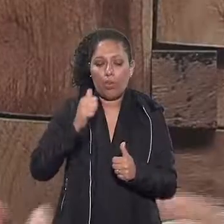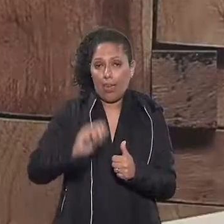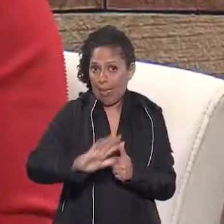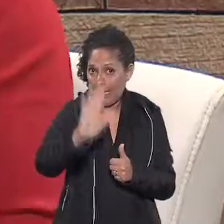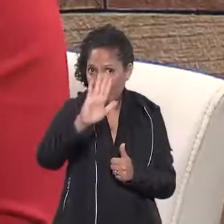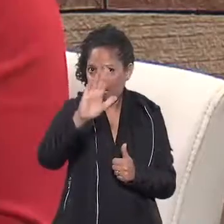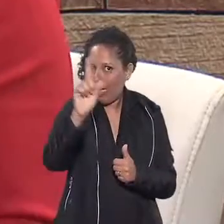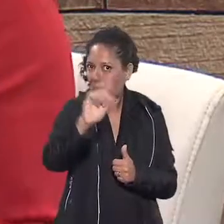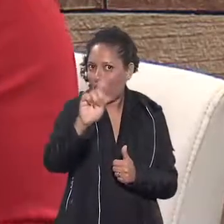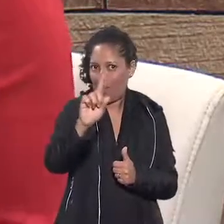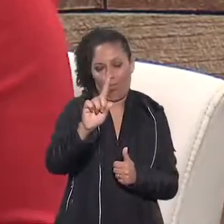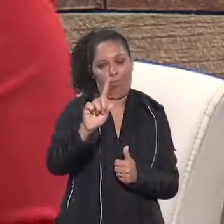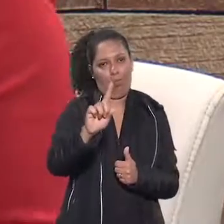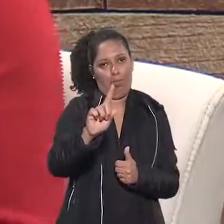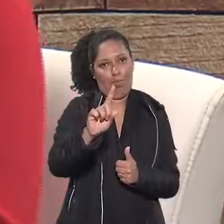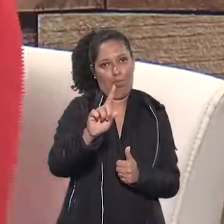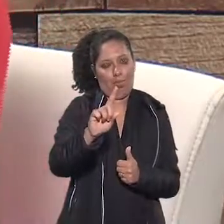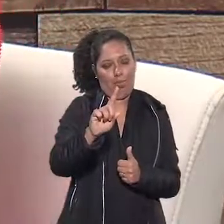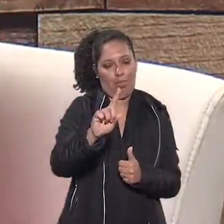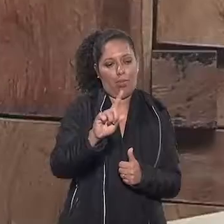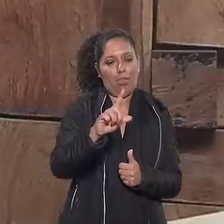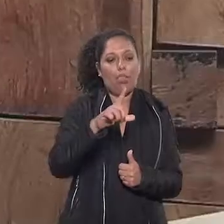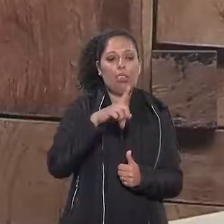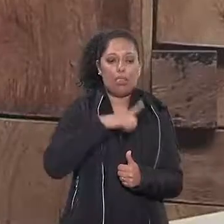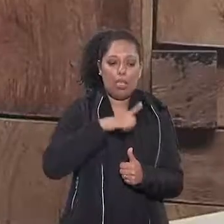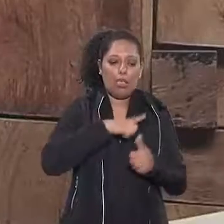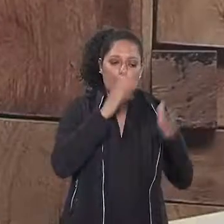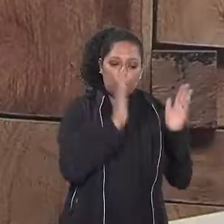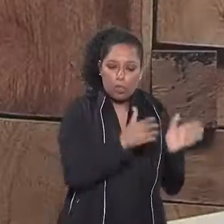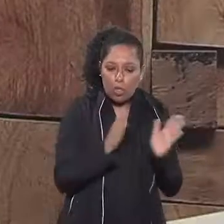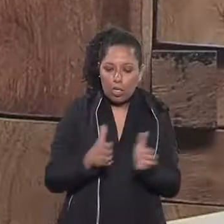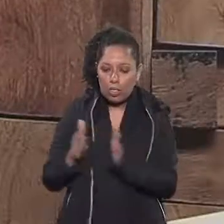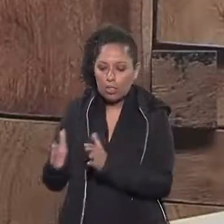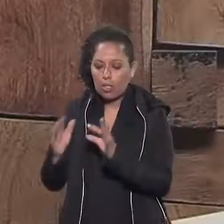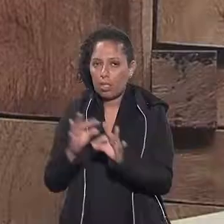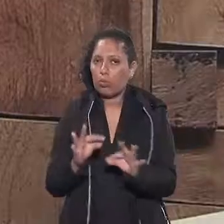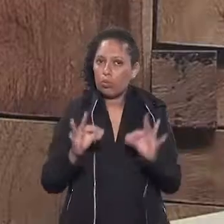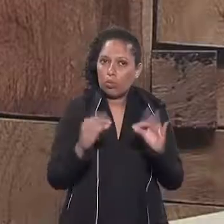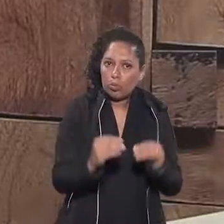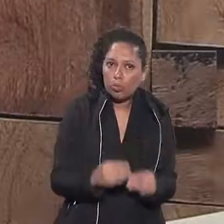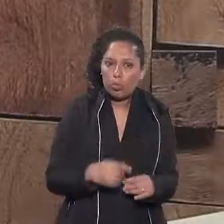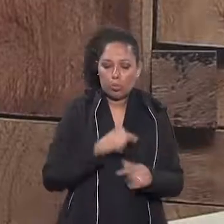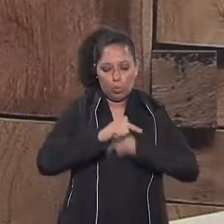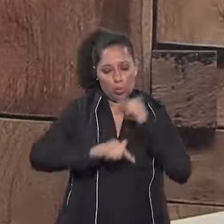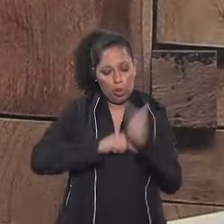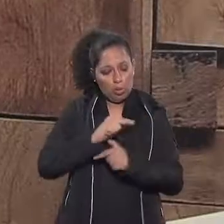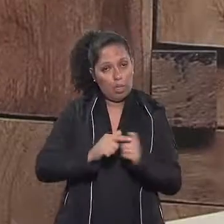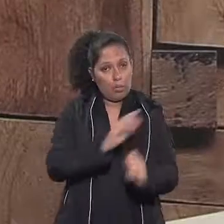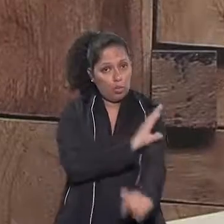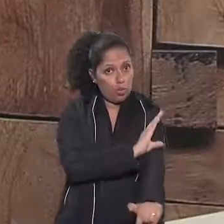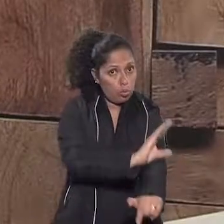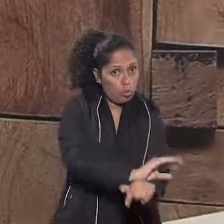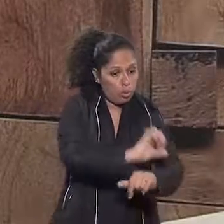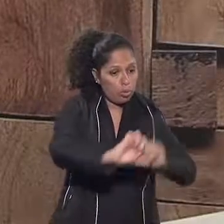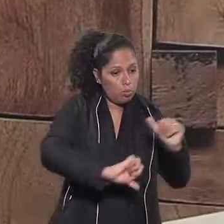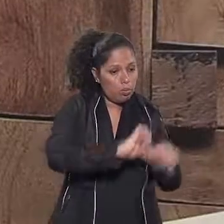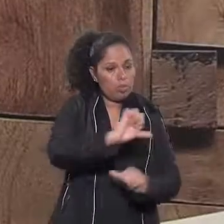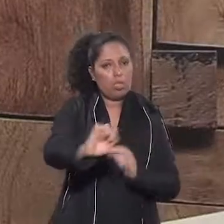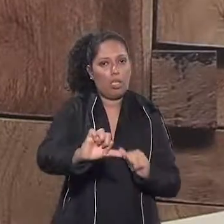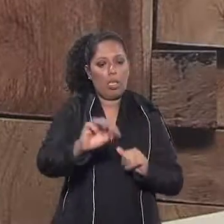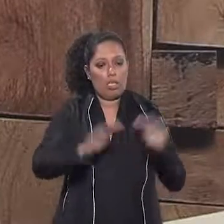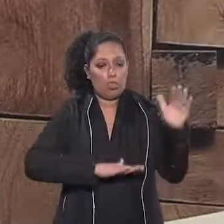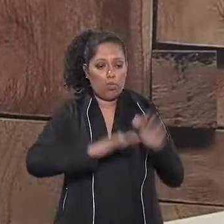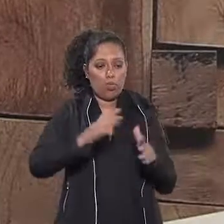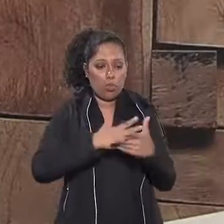supermercado. Depende dessa organização. Exatamente. Também então, em casa. Existe um trabalho educativo, informacional, cultural muito grande aí, porque esses produtos,